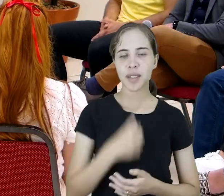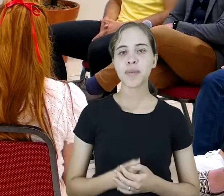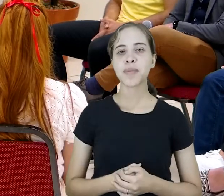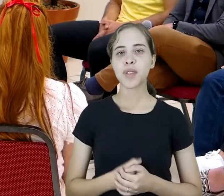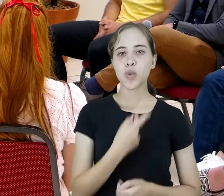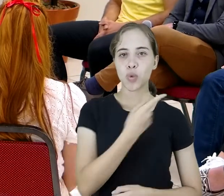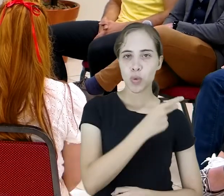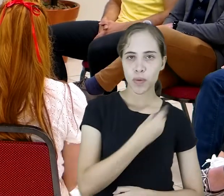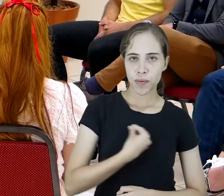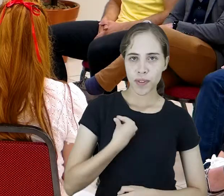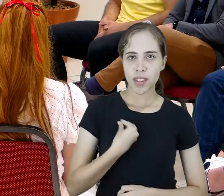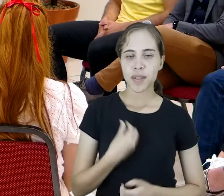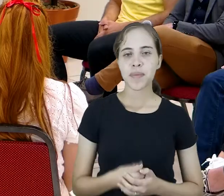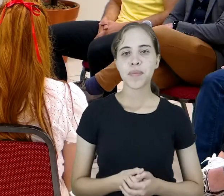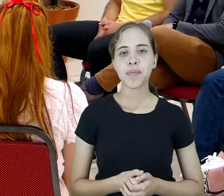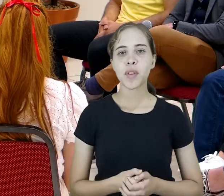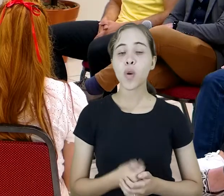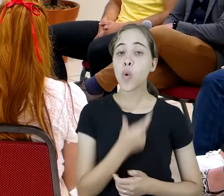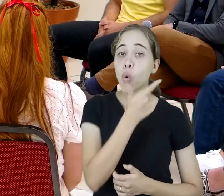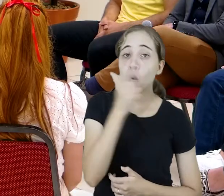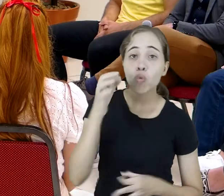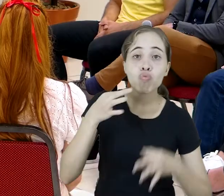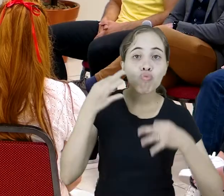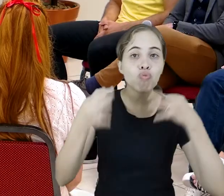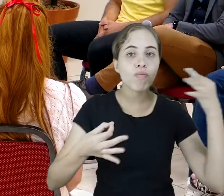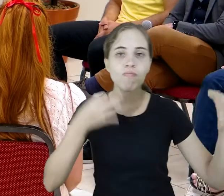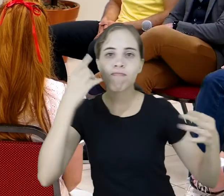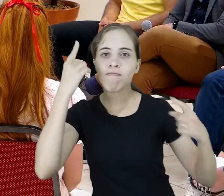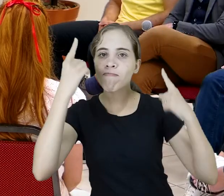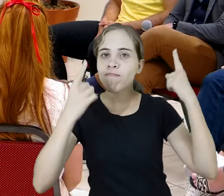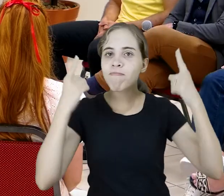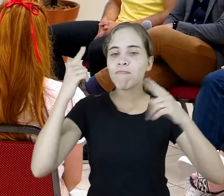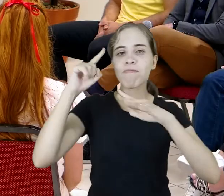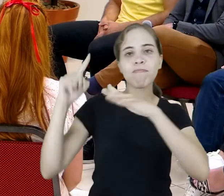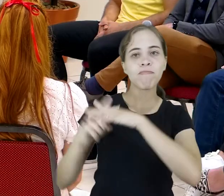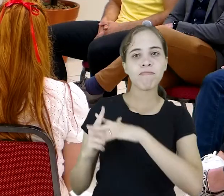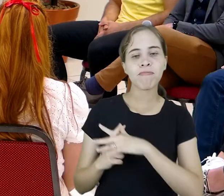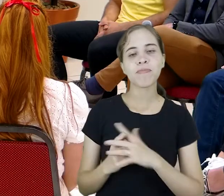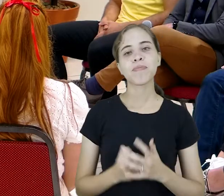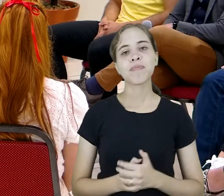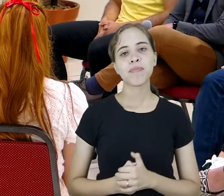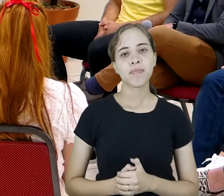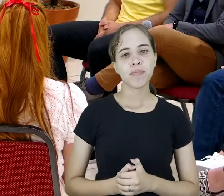sua vida. Outros pensamentos, comentários?